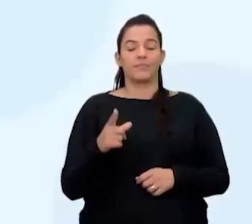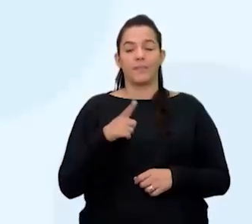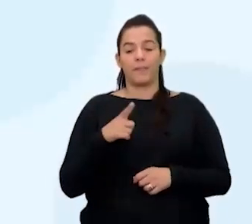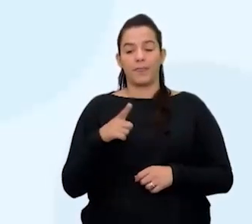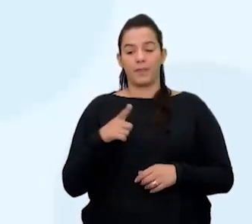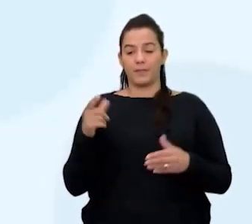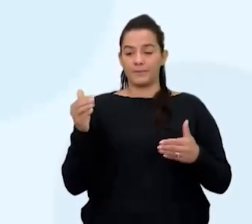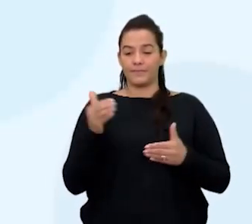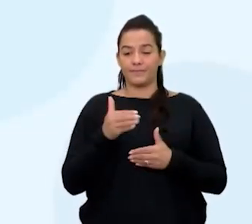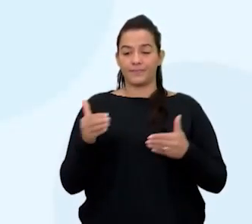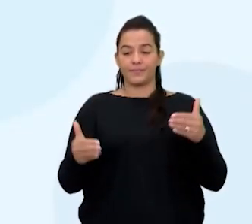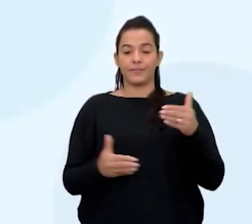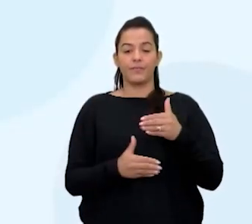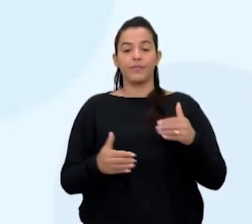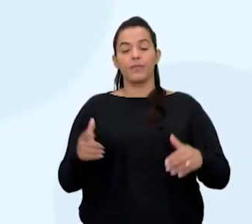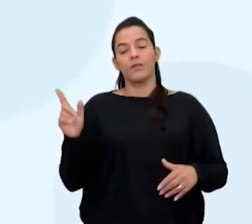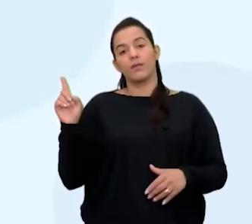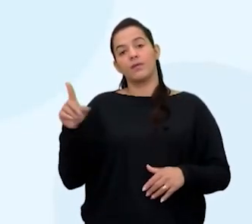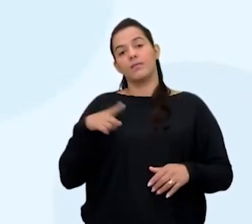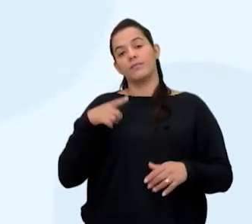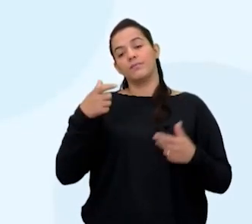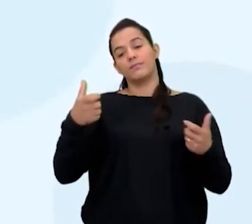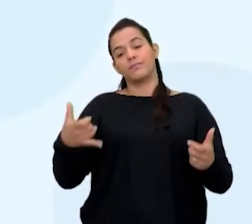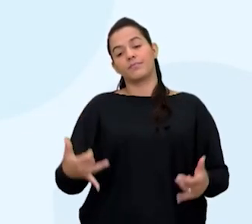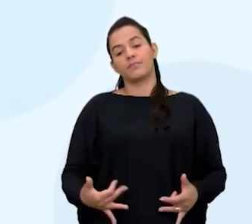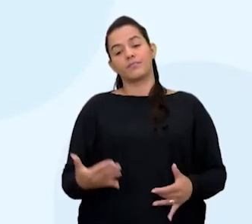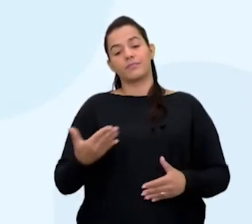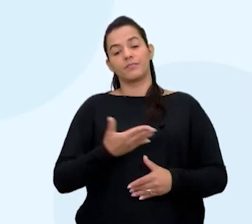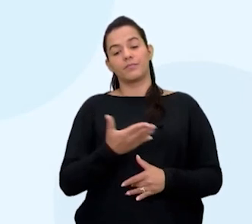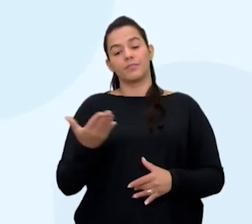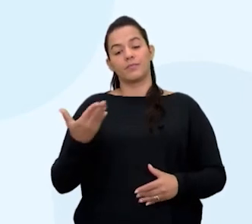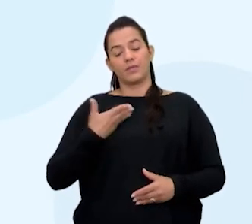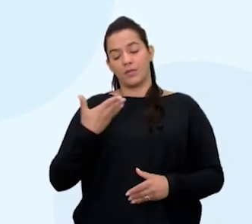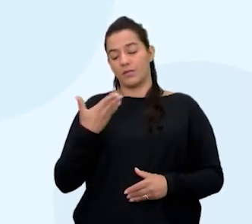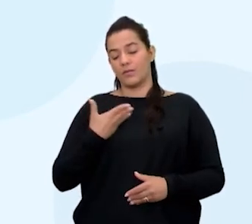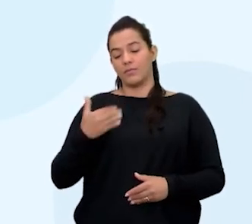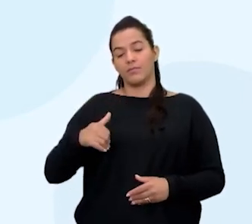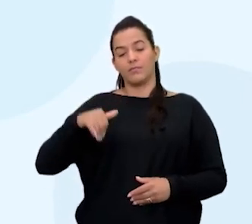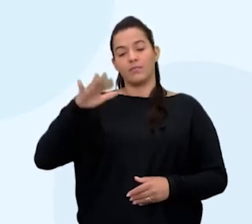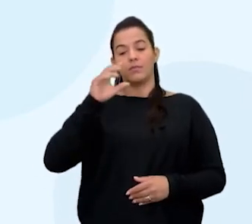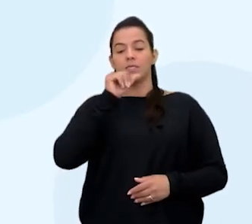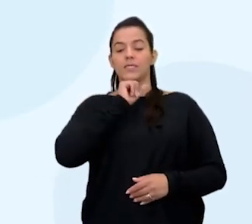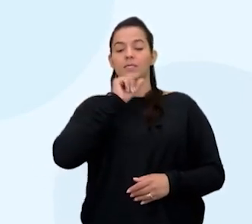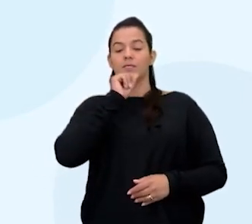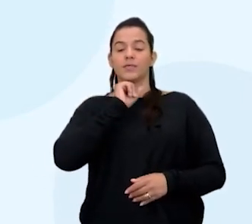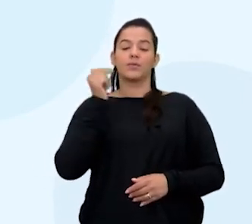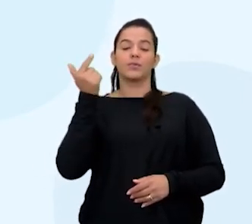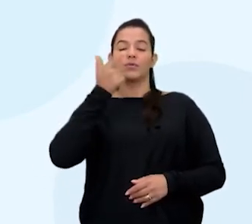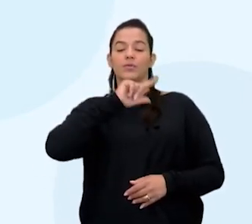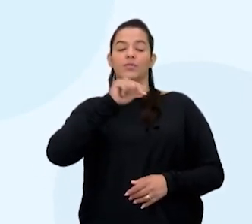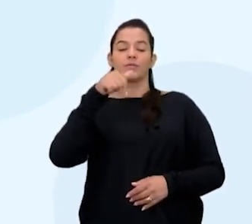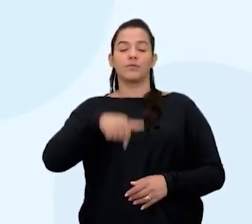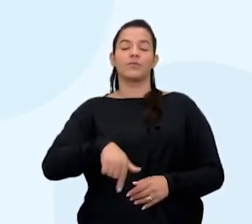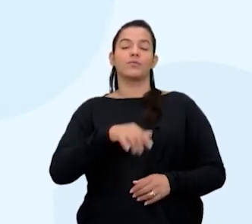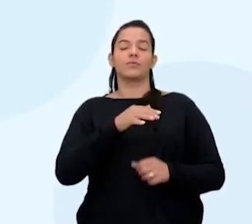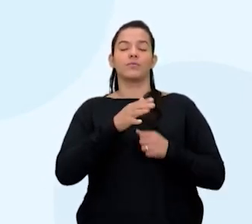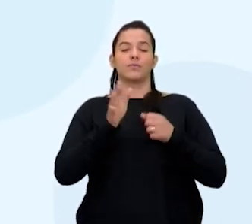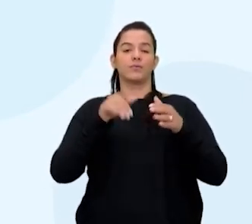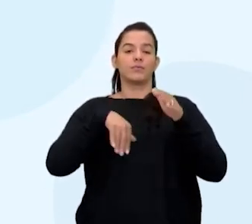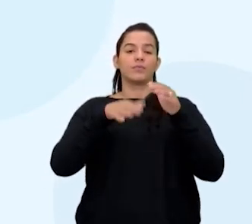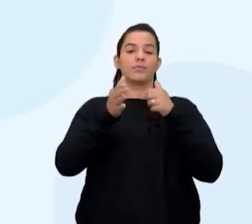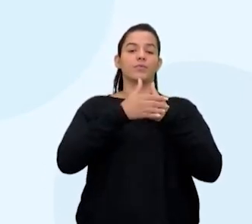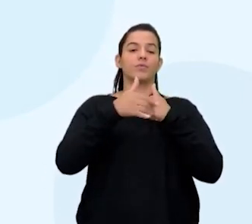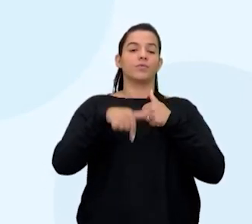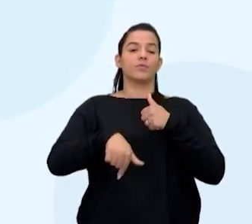LED. Olha que interessante. Os colegas mais velhos dele tinham conseguido refúgio no Brasil. Então,